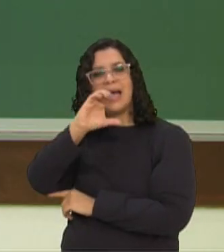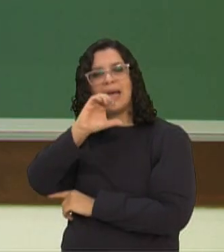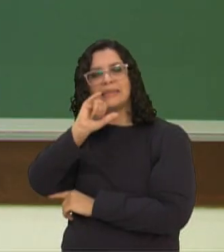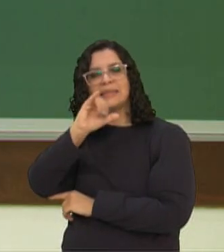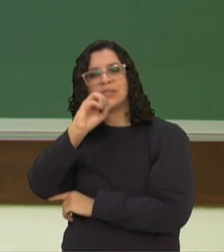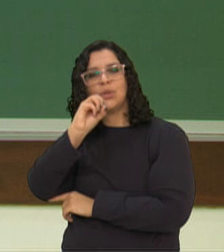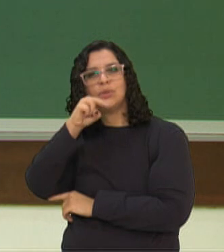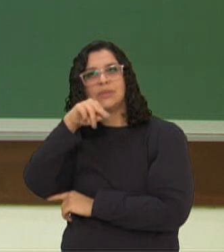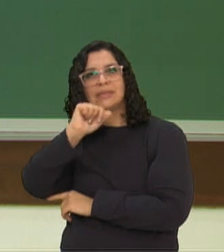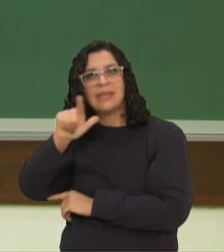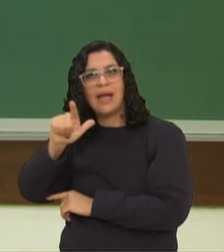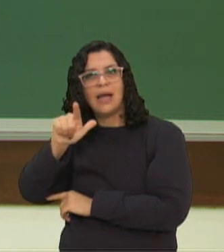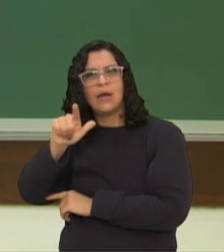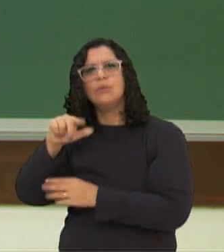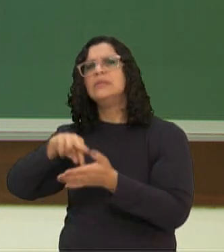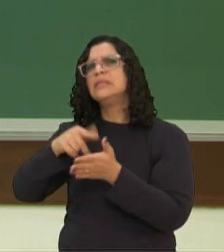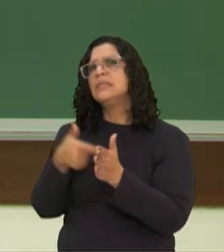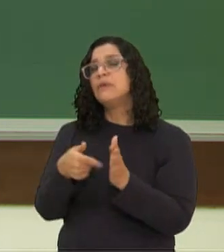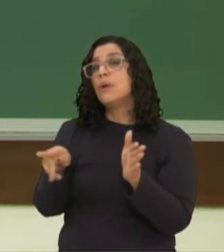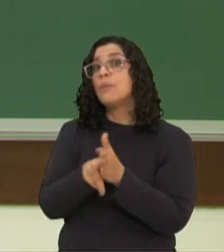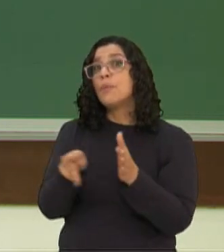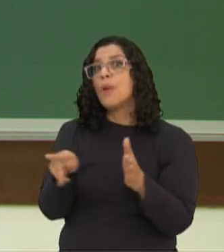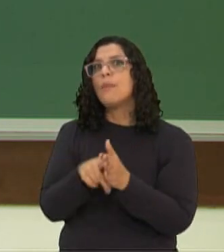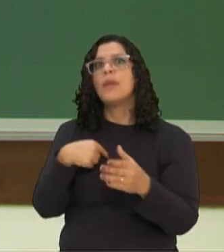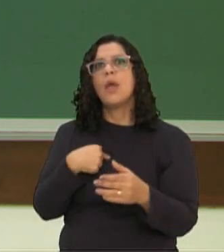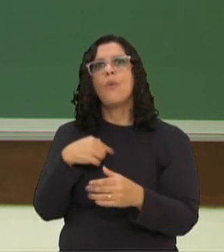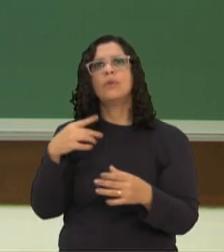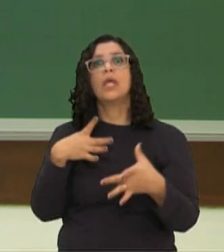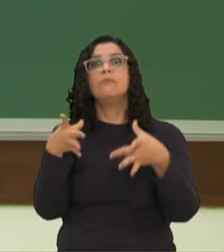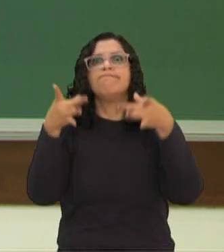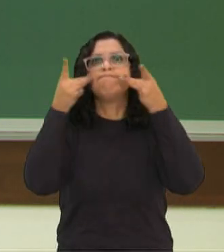seja, um pensamento baseado exclusivamente na razão.